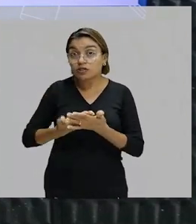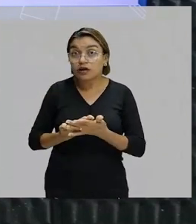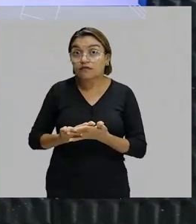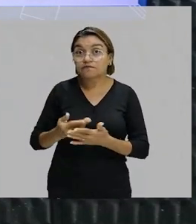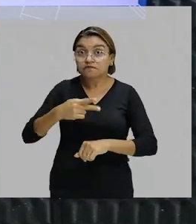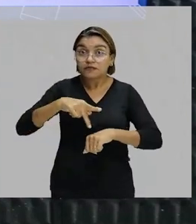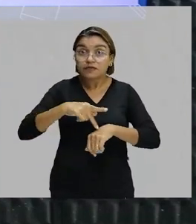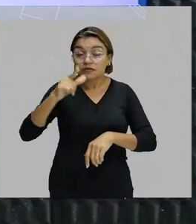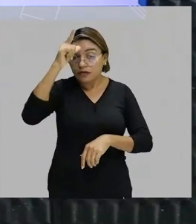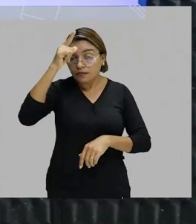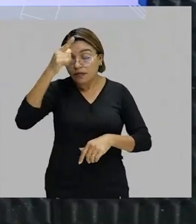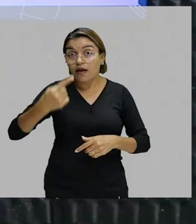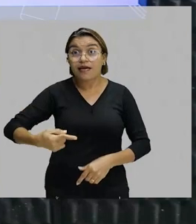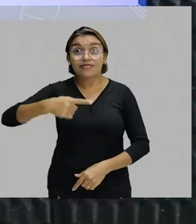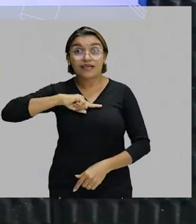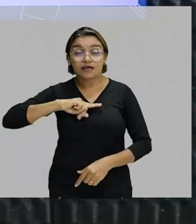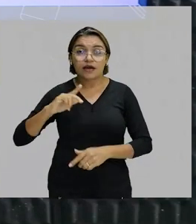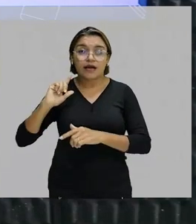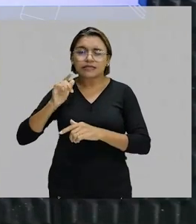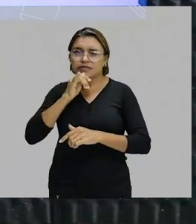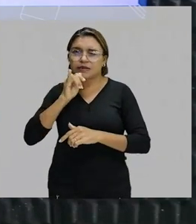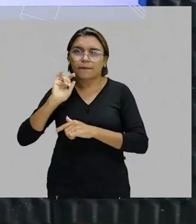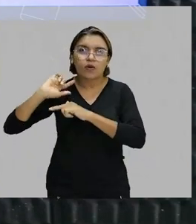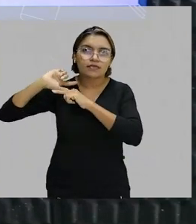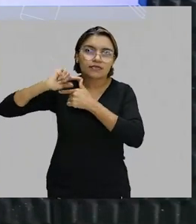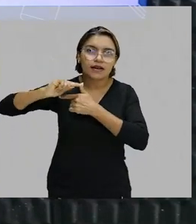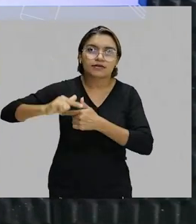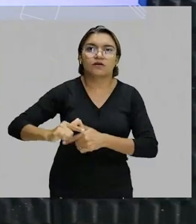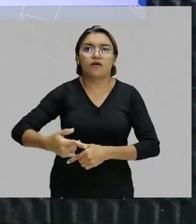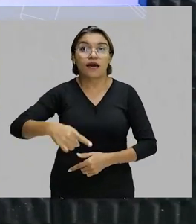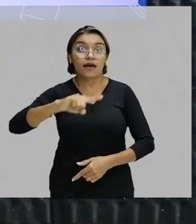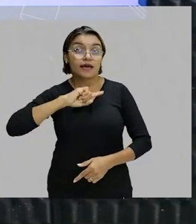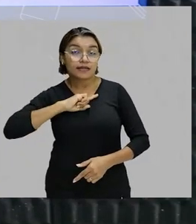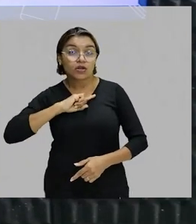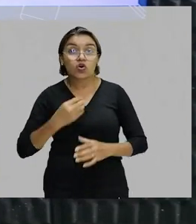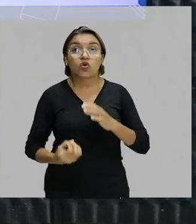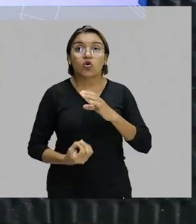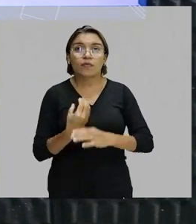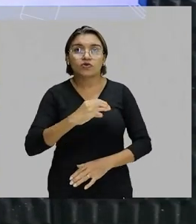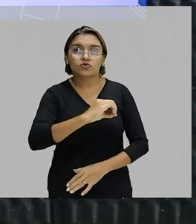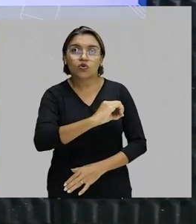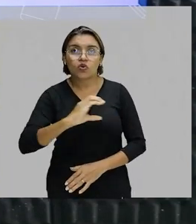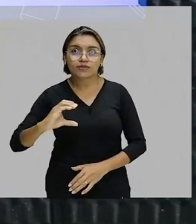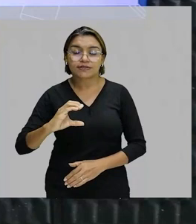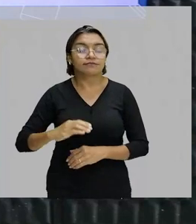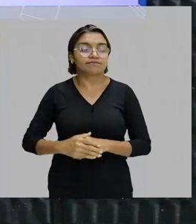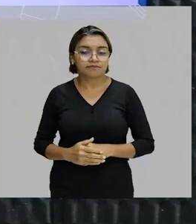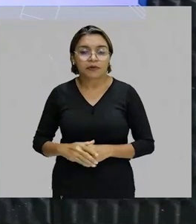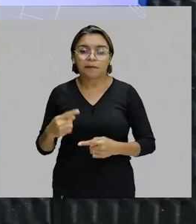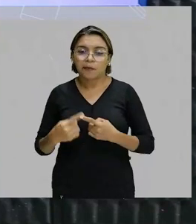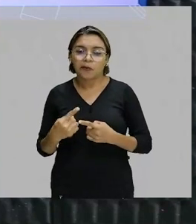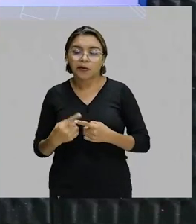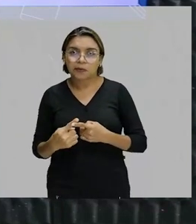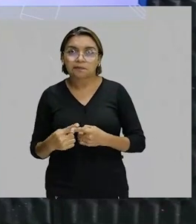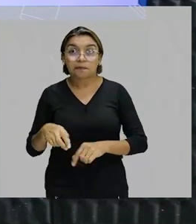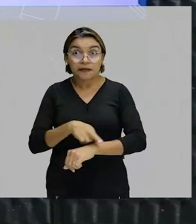herdeira dessa tradição da tradição que foi o berço do ocidente e que pela pureza